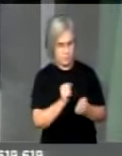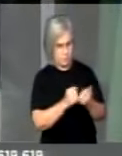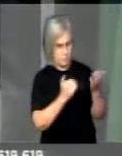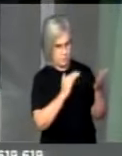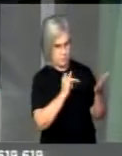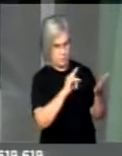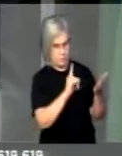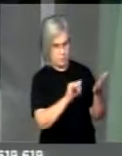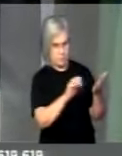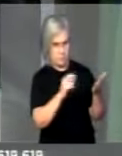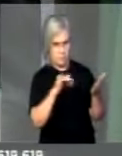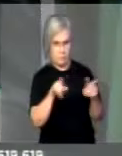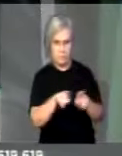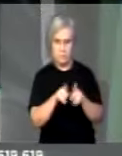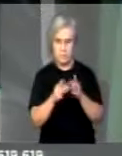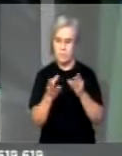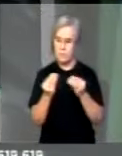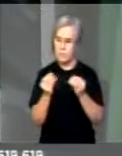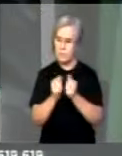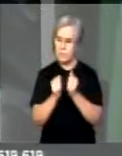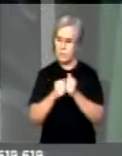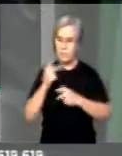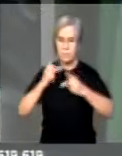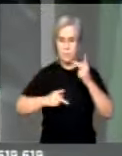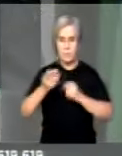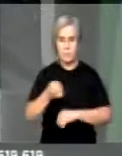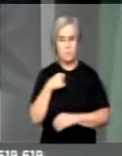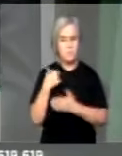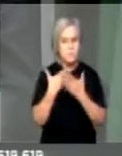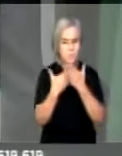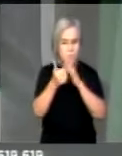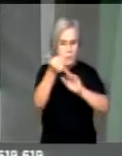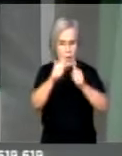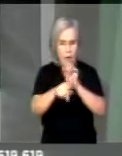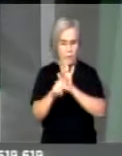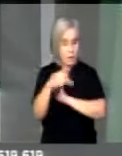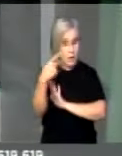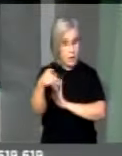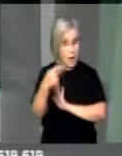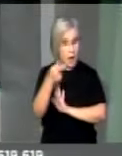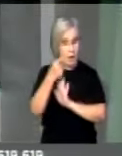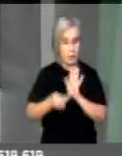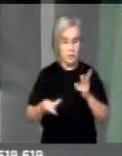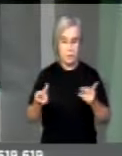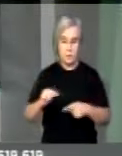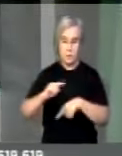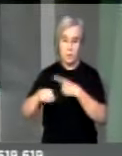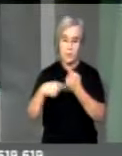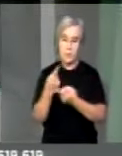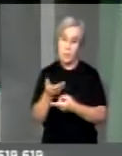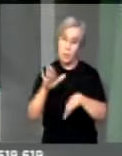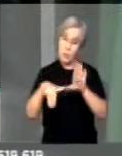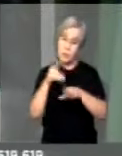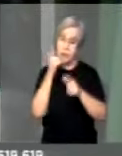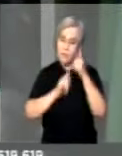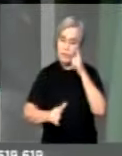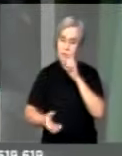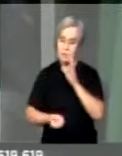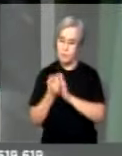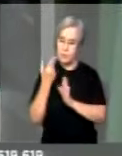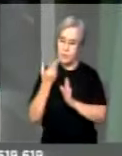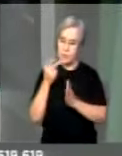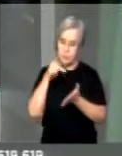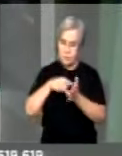poderão apadrinhar o projeto de vocês para que dê sequência aqui na casa, no seu rito, para que possa se